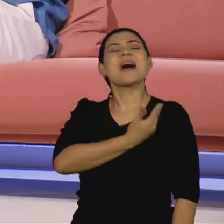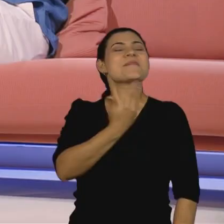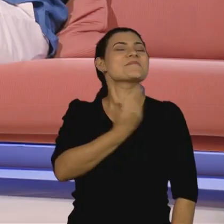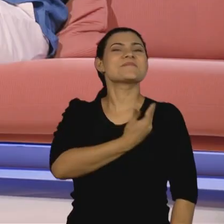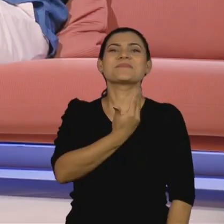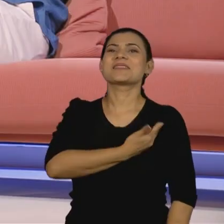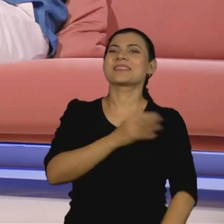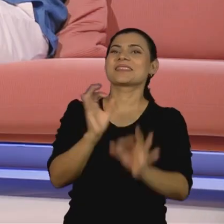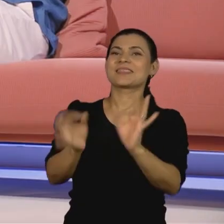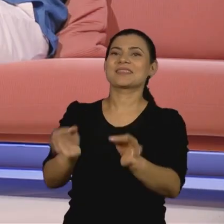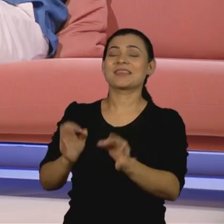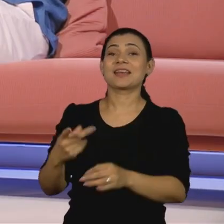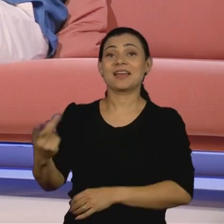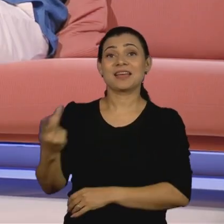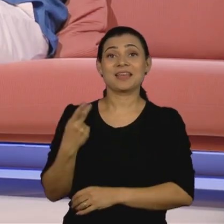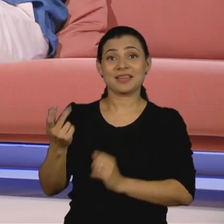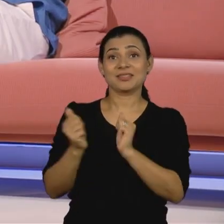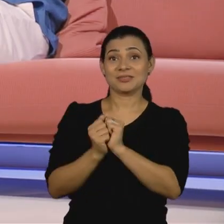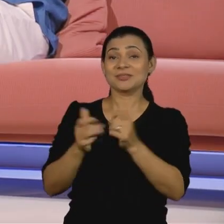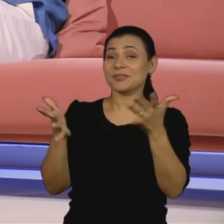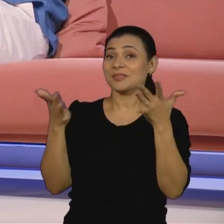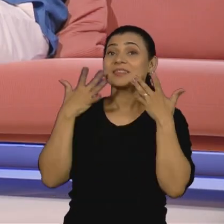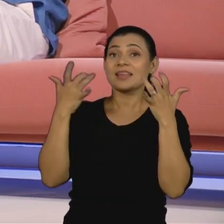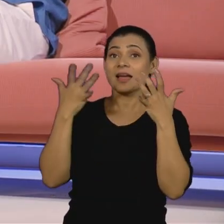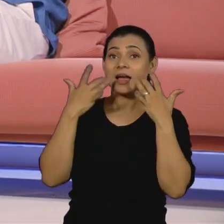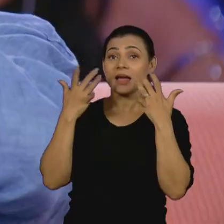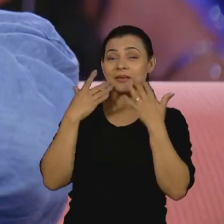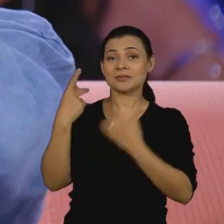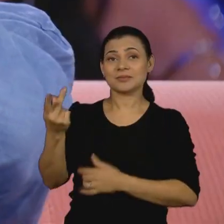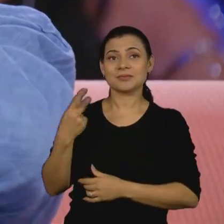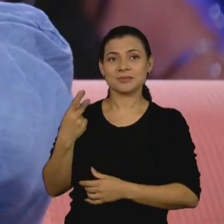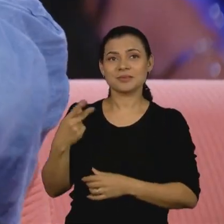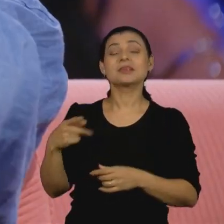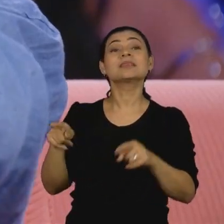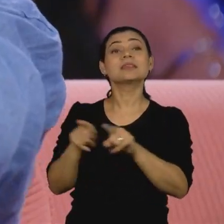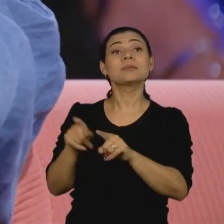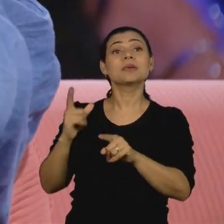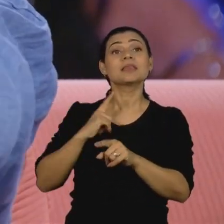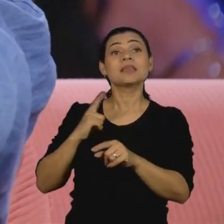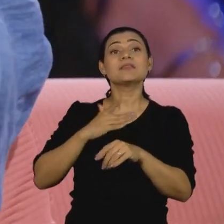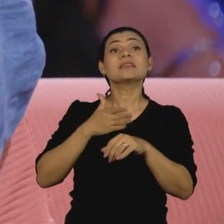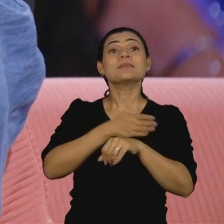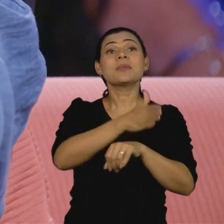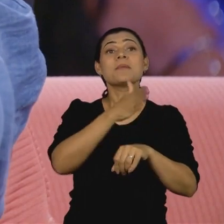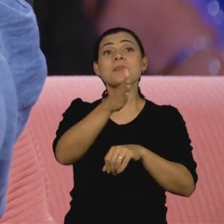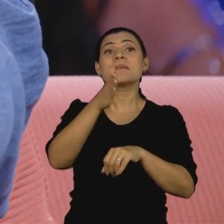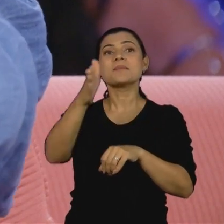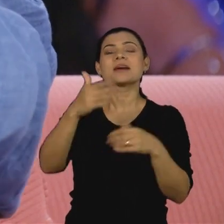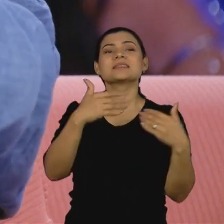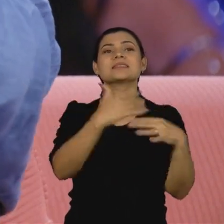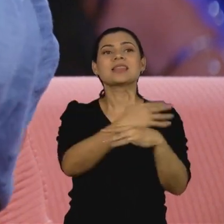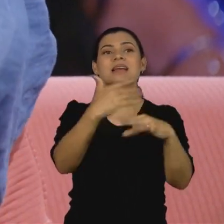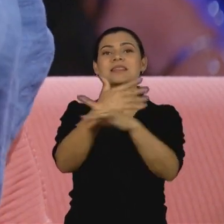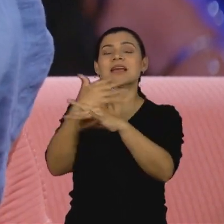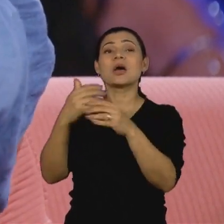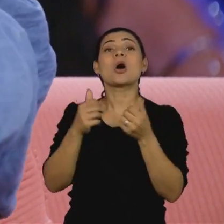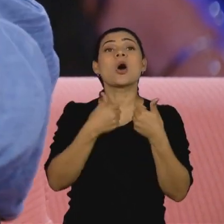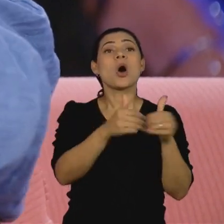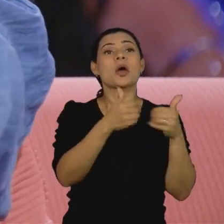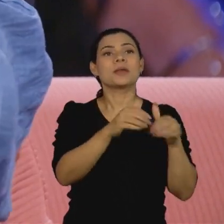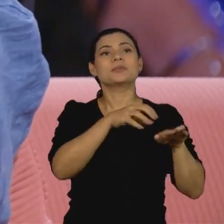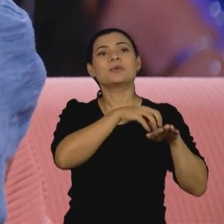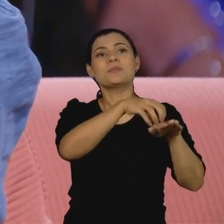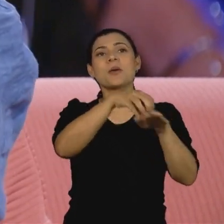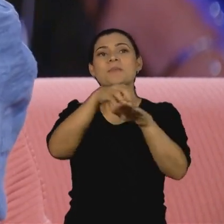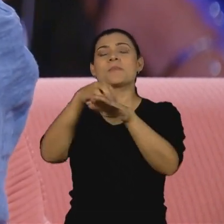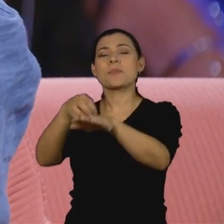querido. Nós fizemos agora uma peça e fomos de cidade em cidade de ônibus, nos apresentando nas